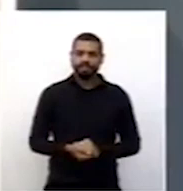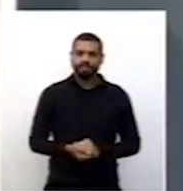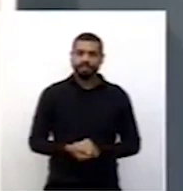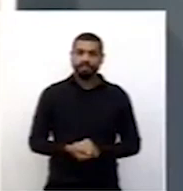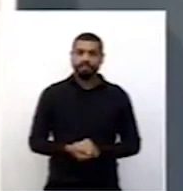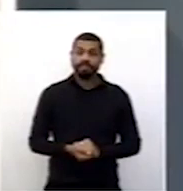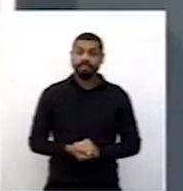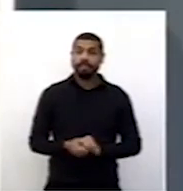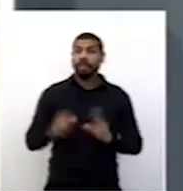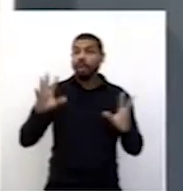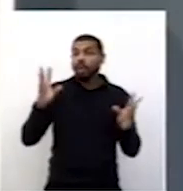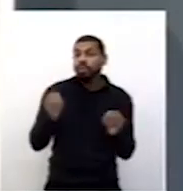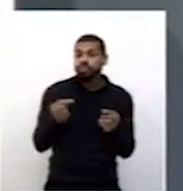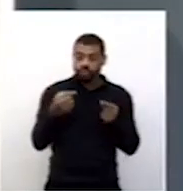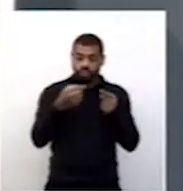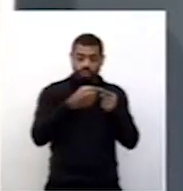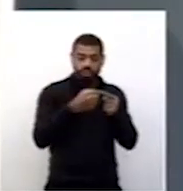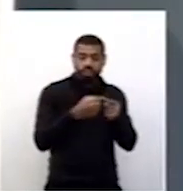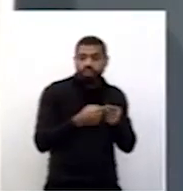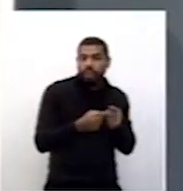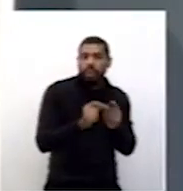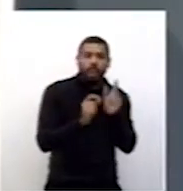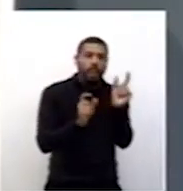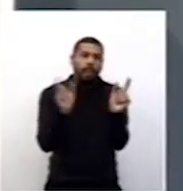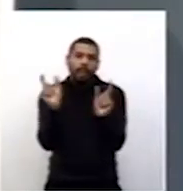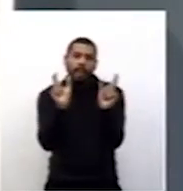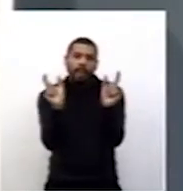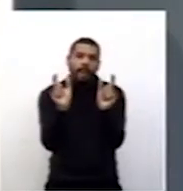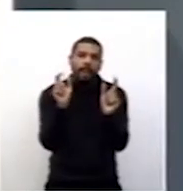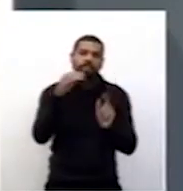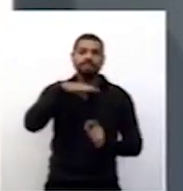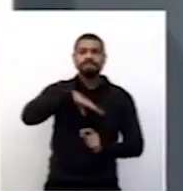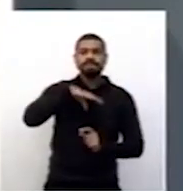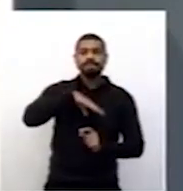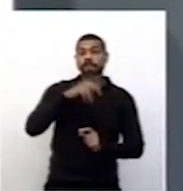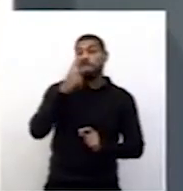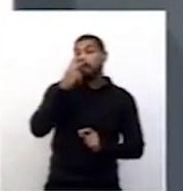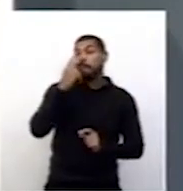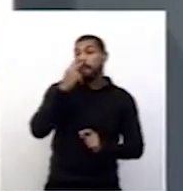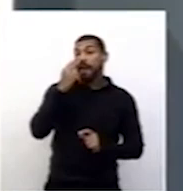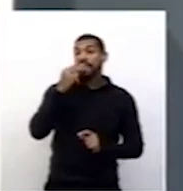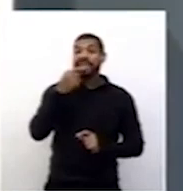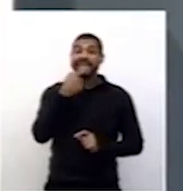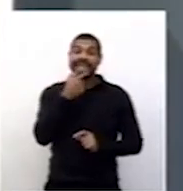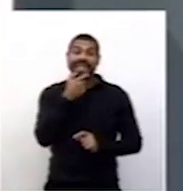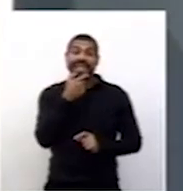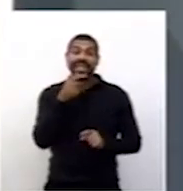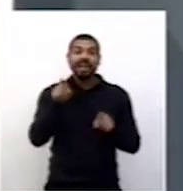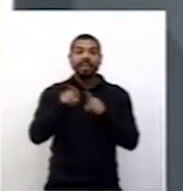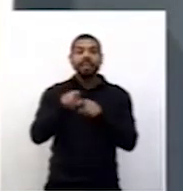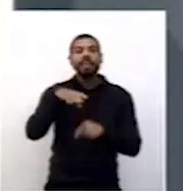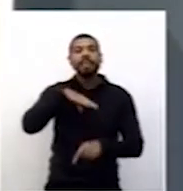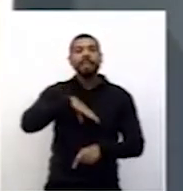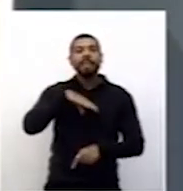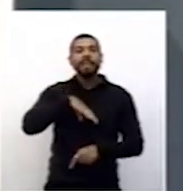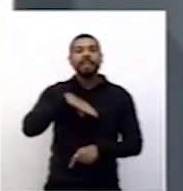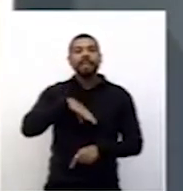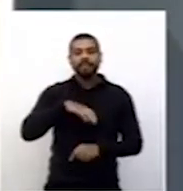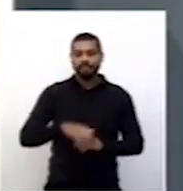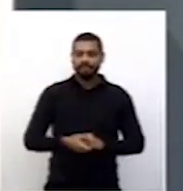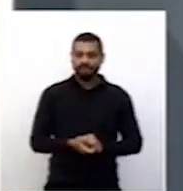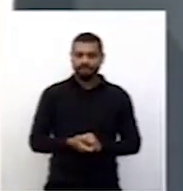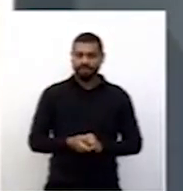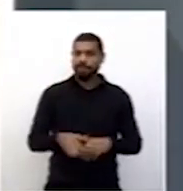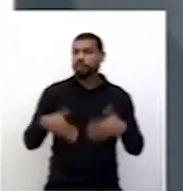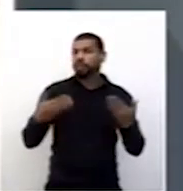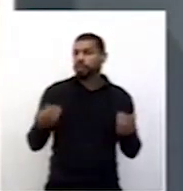atividade. Isso chama-se o quê? Cognato. São as palavras que são parecidas e elas vêm da mesma raiz. De